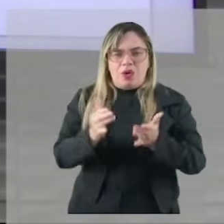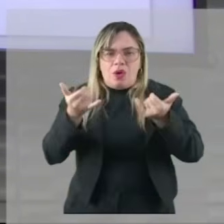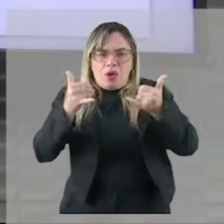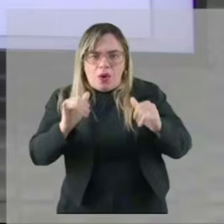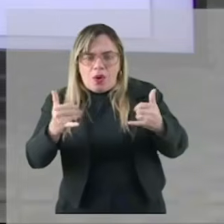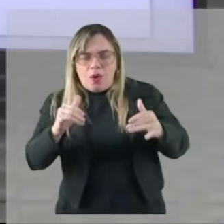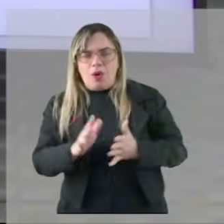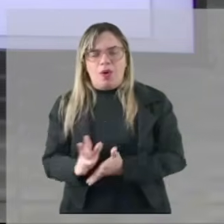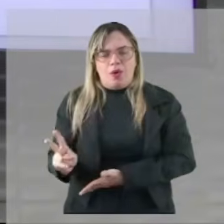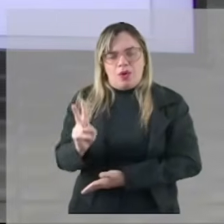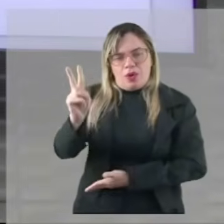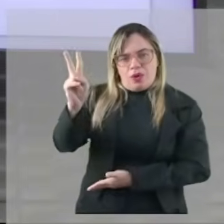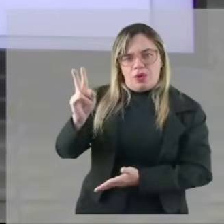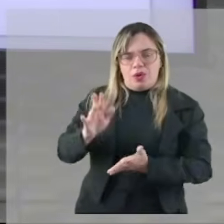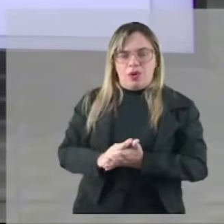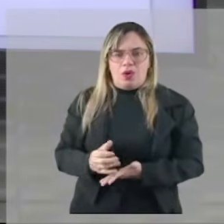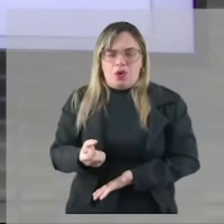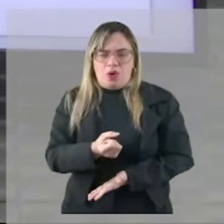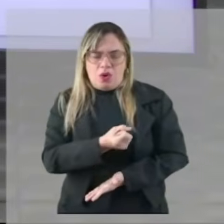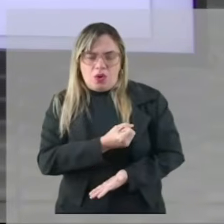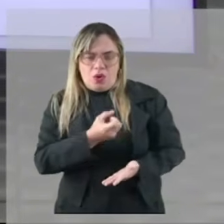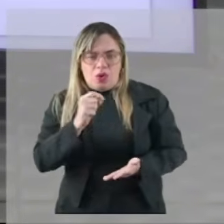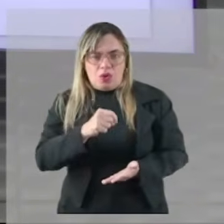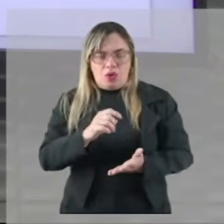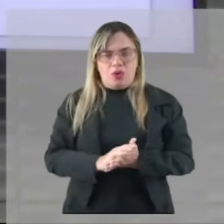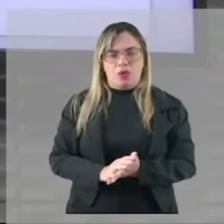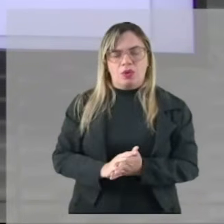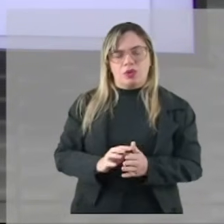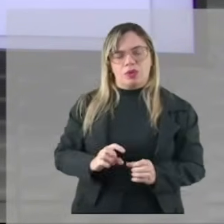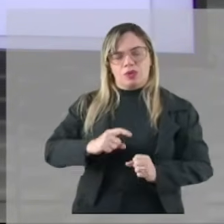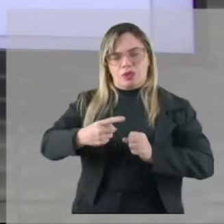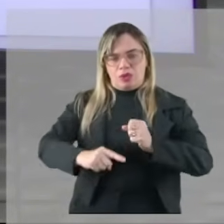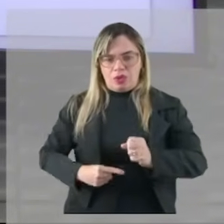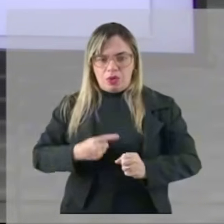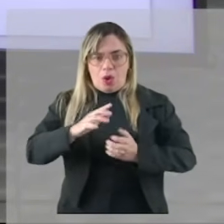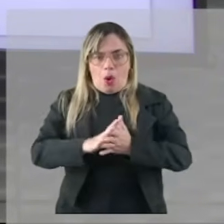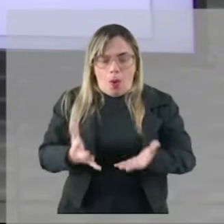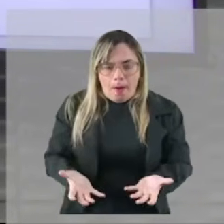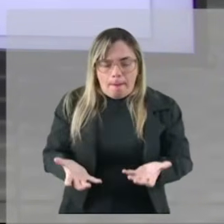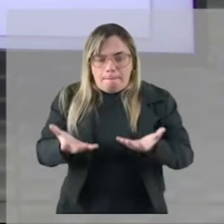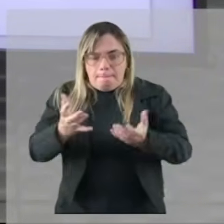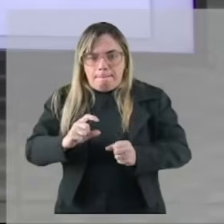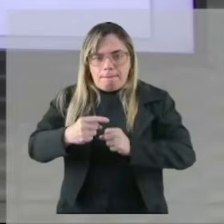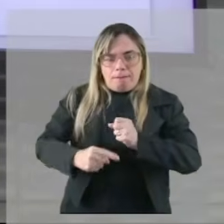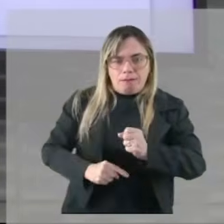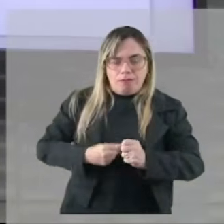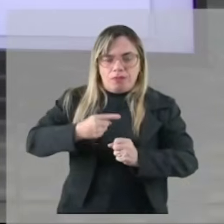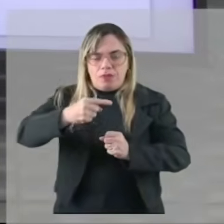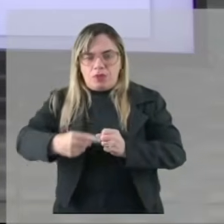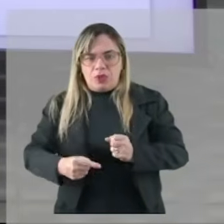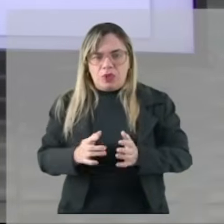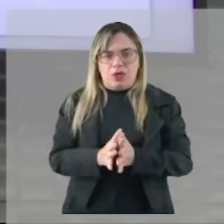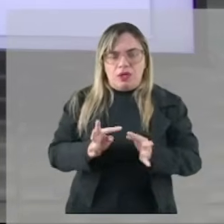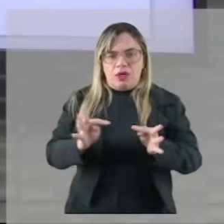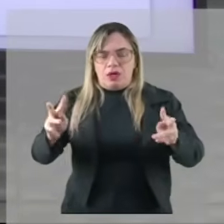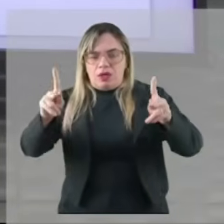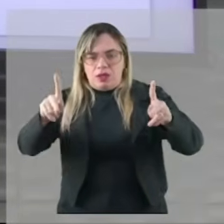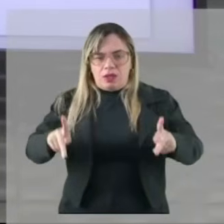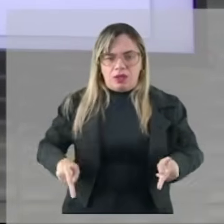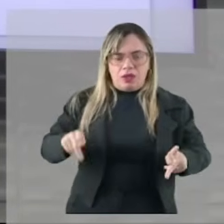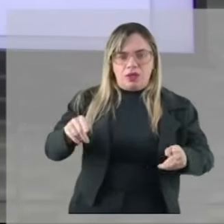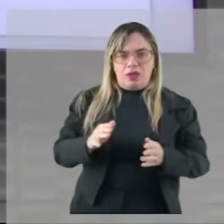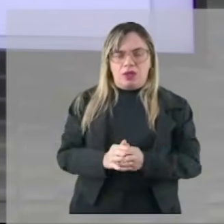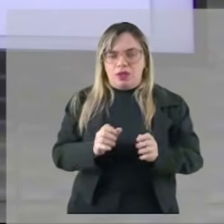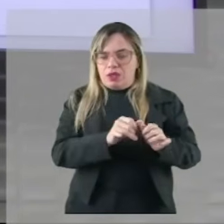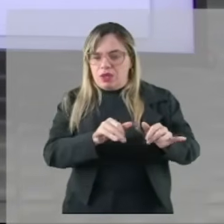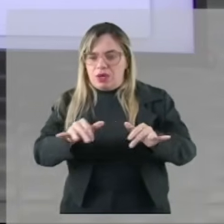ali. Tu já viu o número atômico, tu já viu o peso atômico, de repente a tua tabela periódica tem até uma